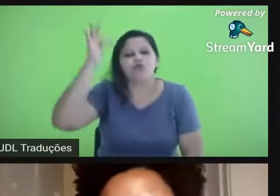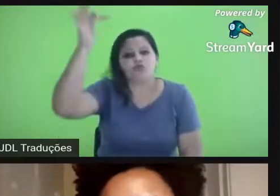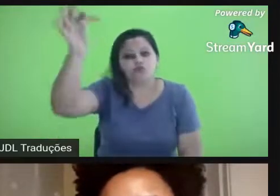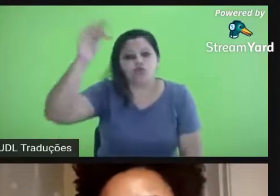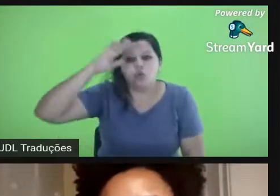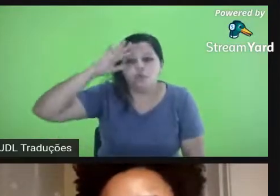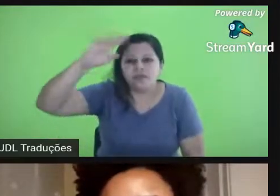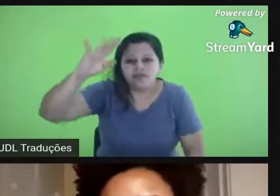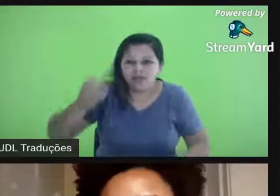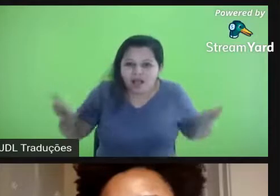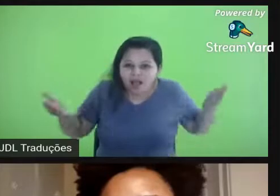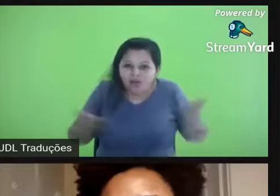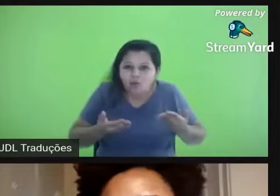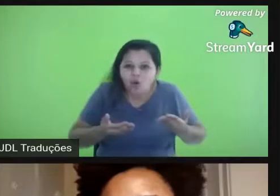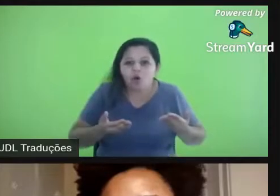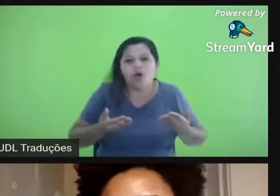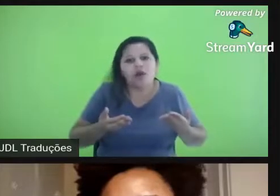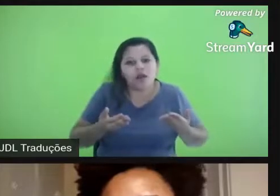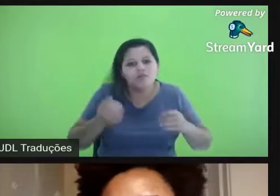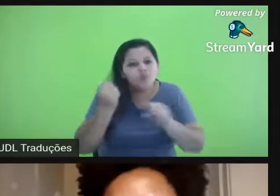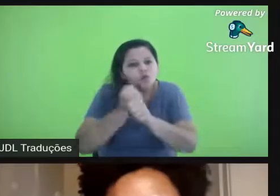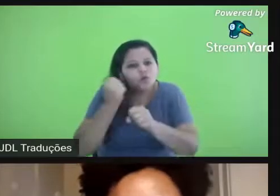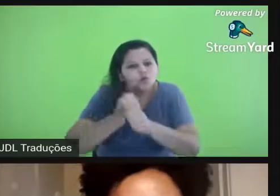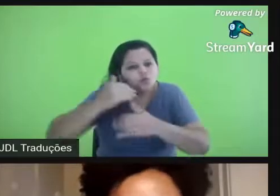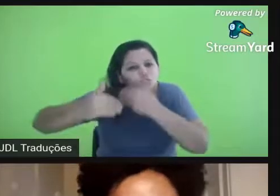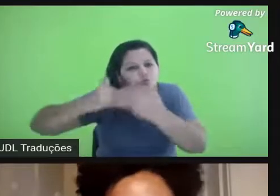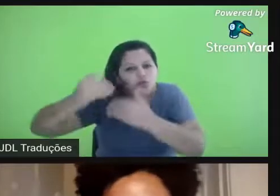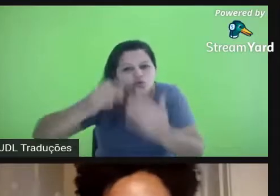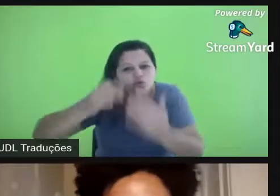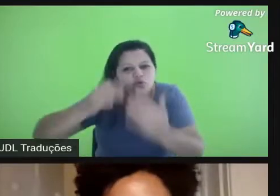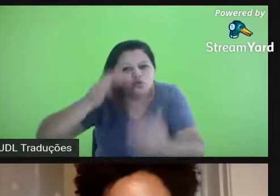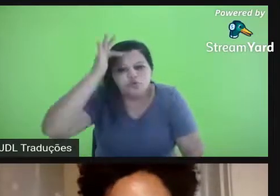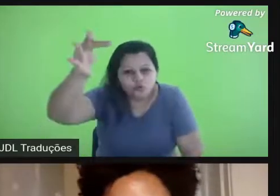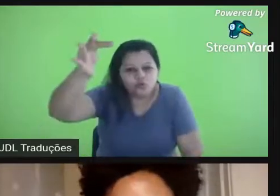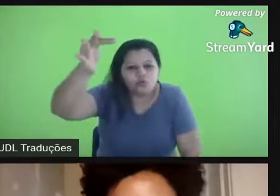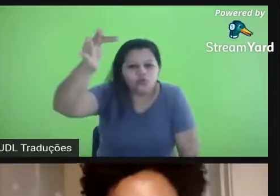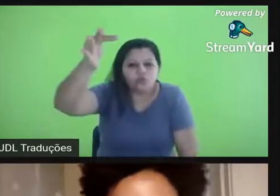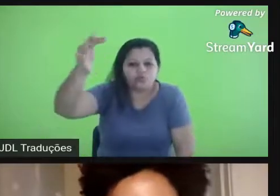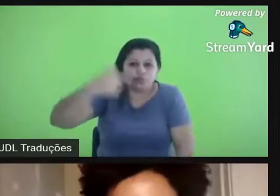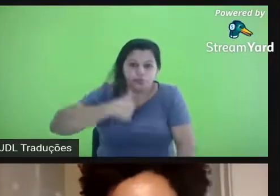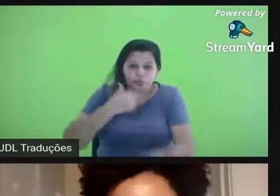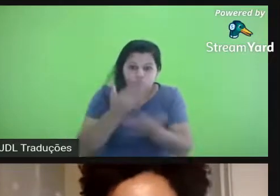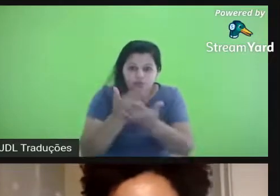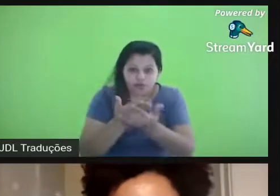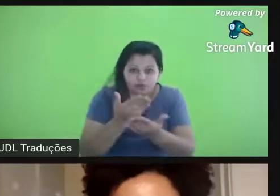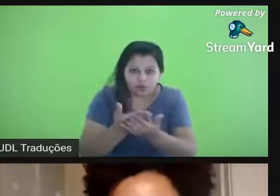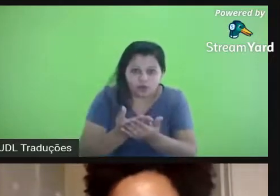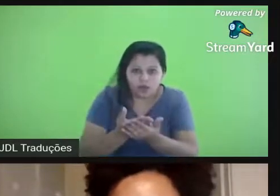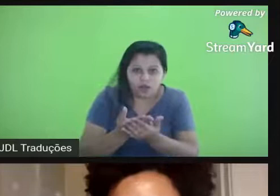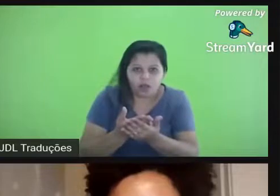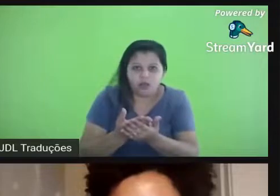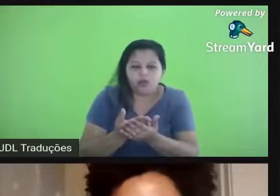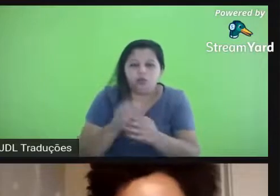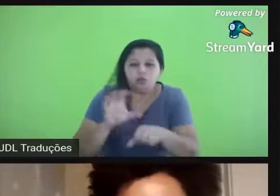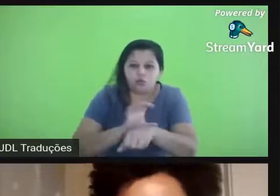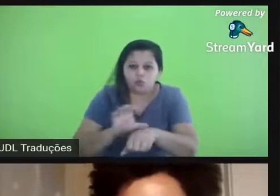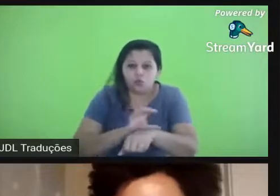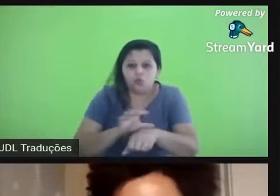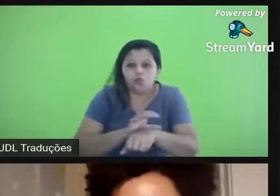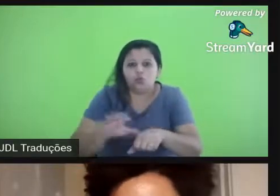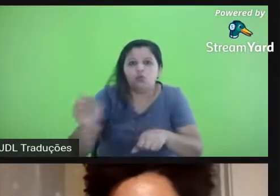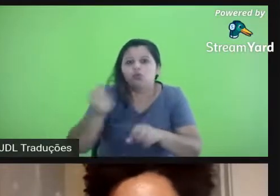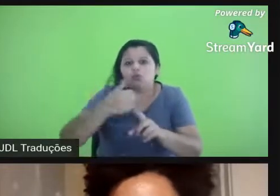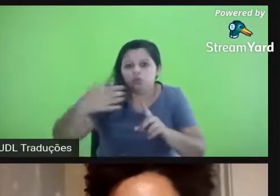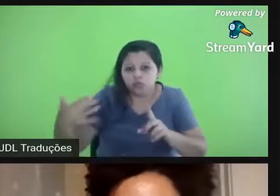né? Estou fazendo um curso, uma aula agora com a Gaia na extensão, que é habitar o fim do mundo,